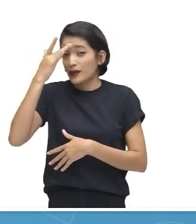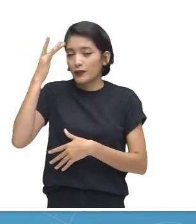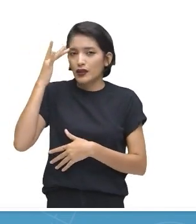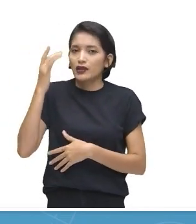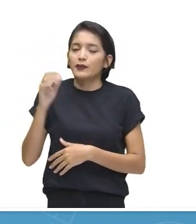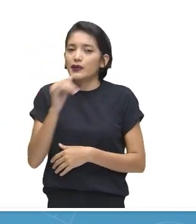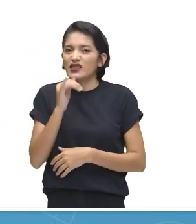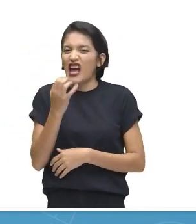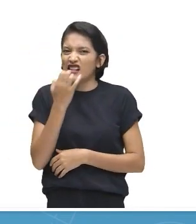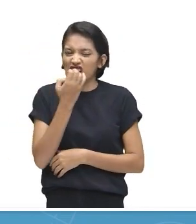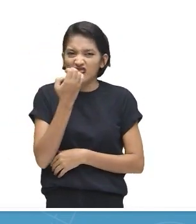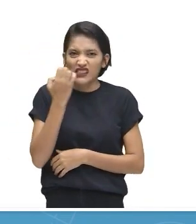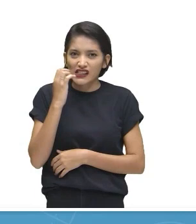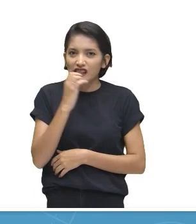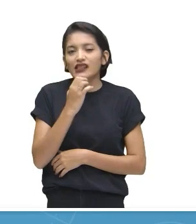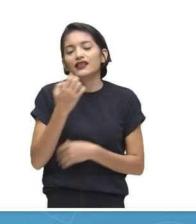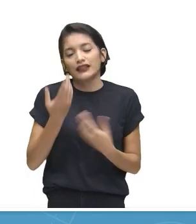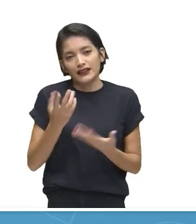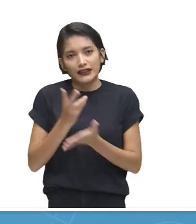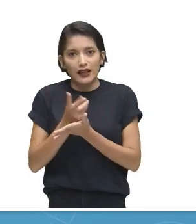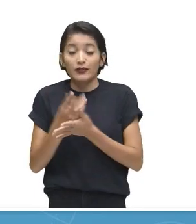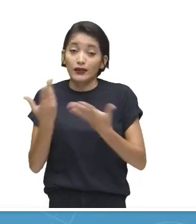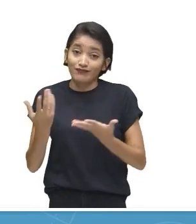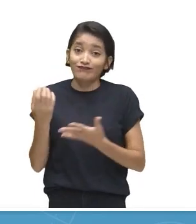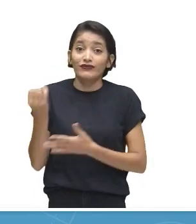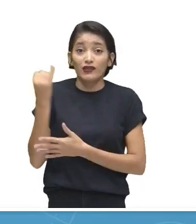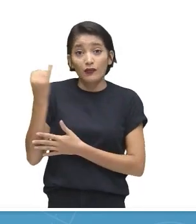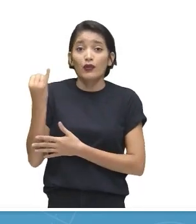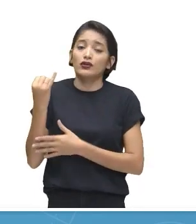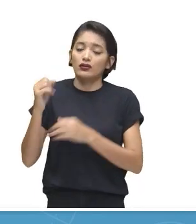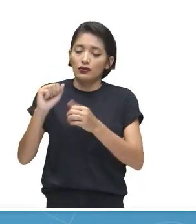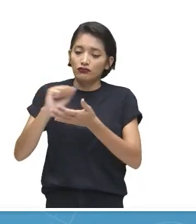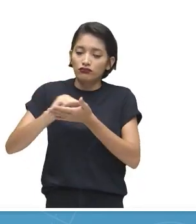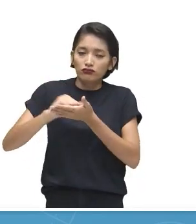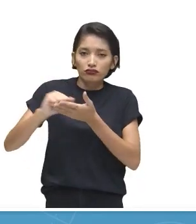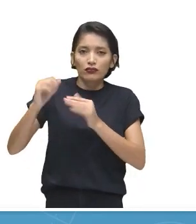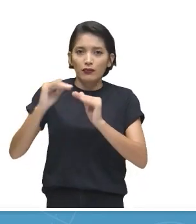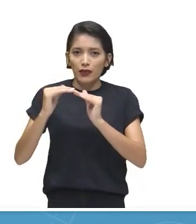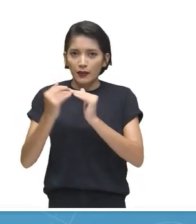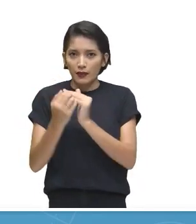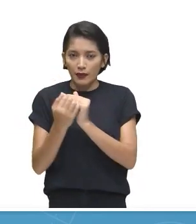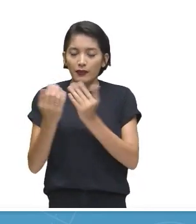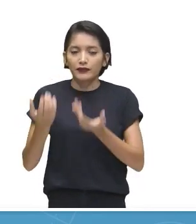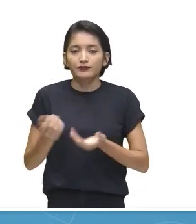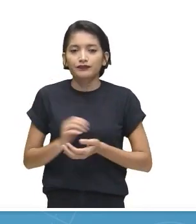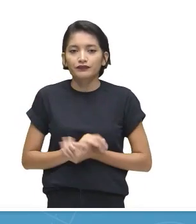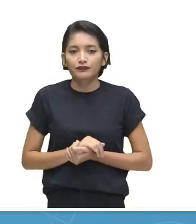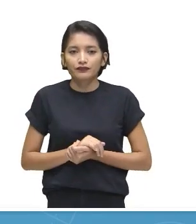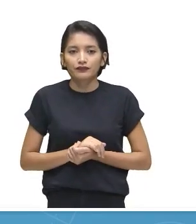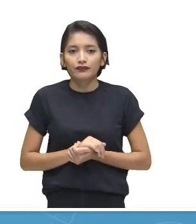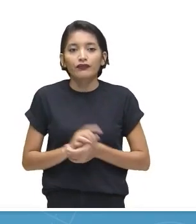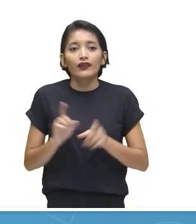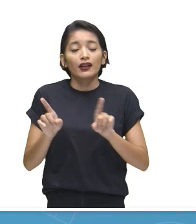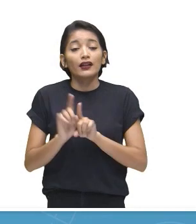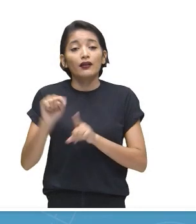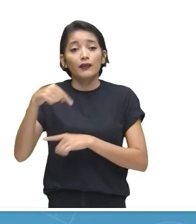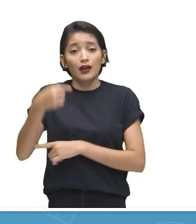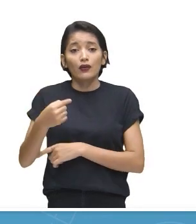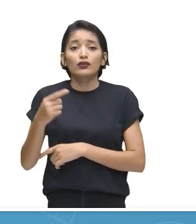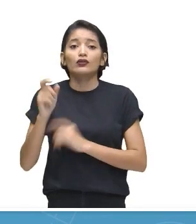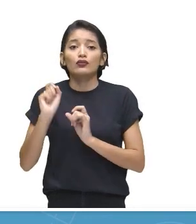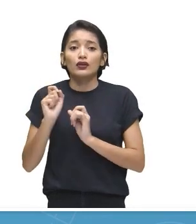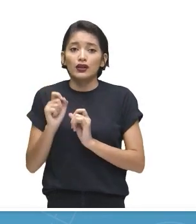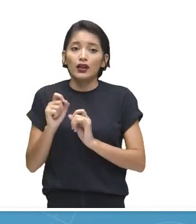roendo as unhas, ficam com a mão na boca, por exemplo. Então, é importante fazer a higienização correta. Temos um outro anexo da pele, que são as glândulas sudoríparas. Olha